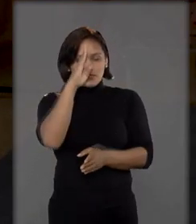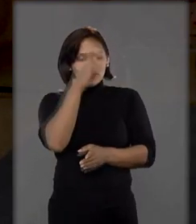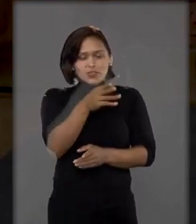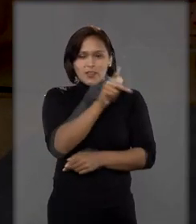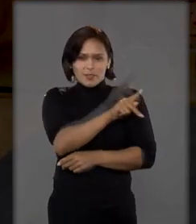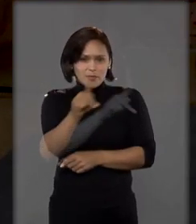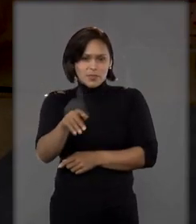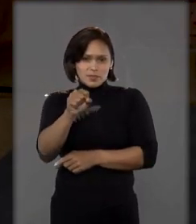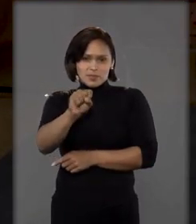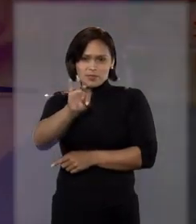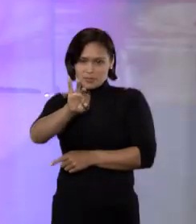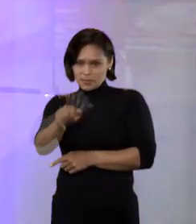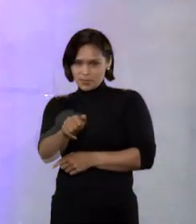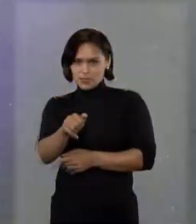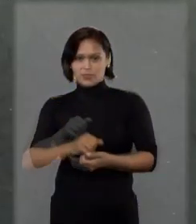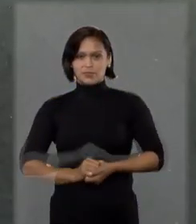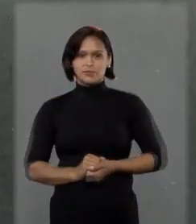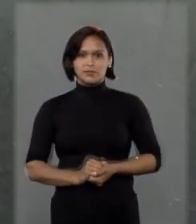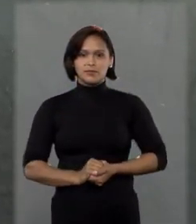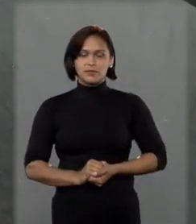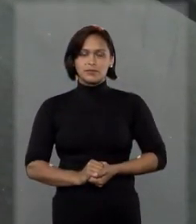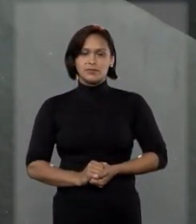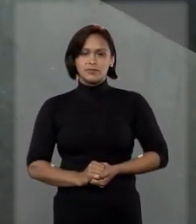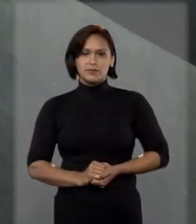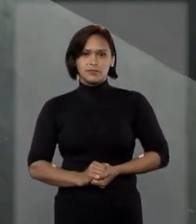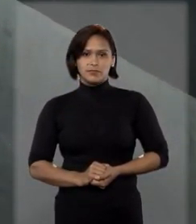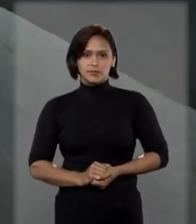ao presidente do STJ.